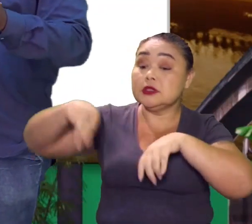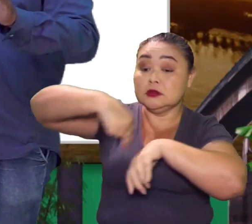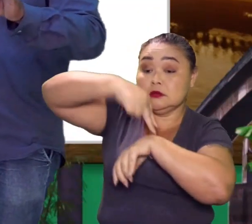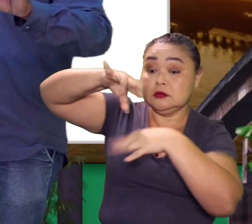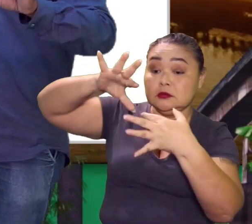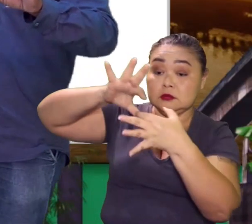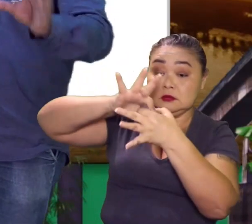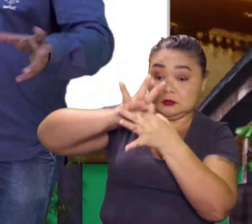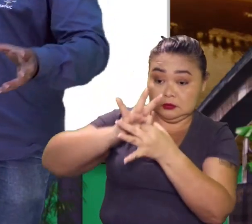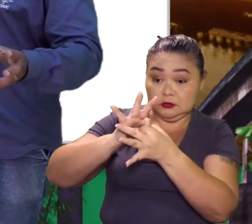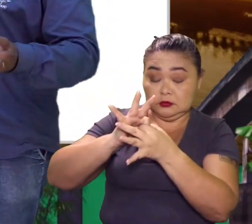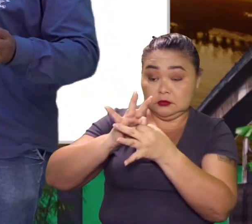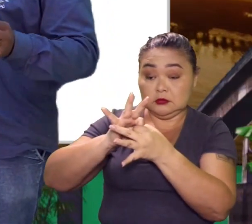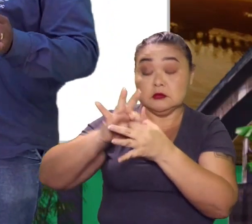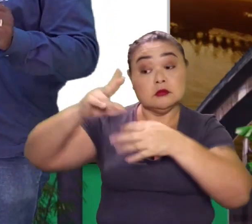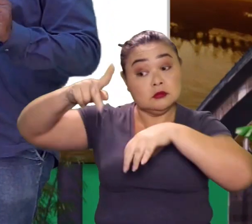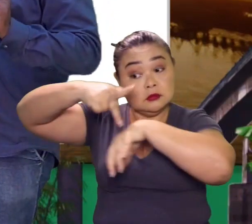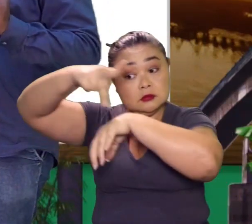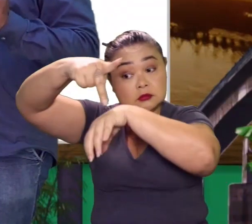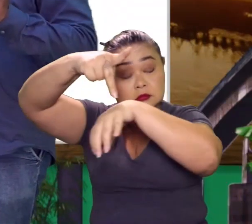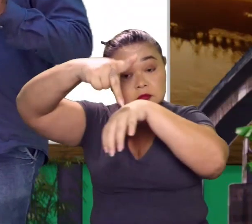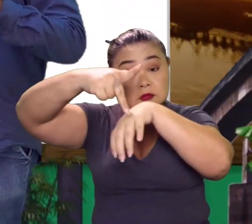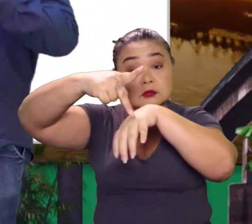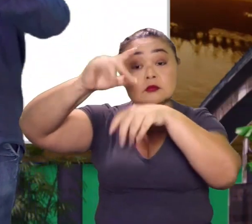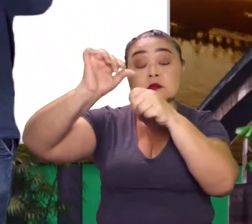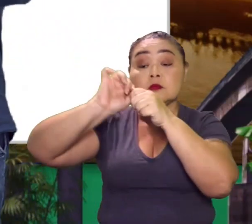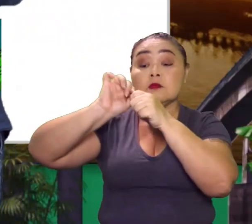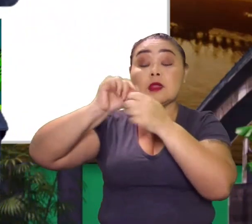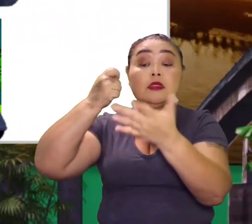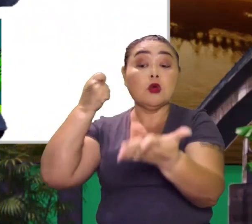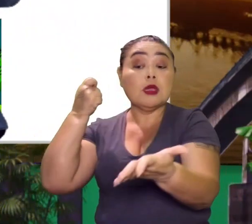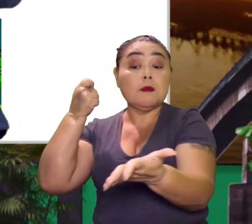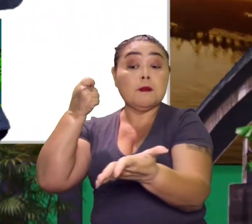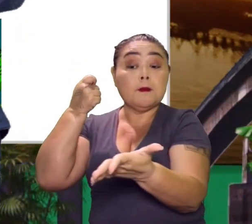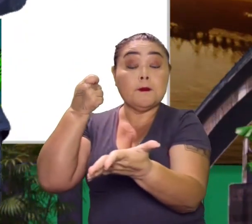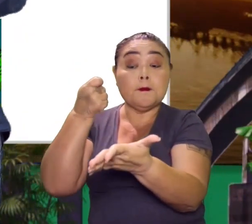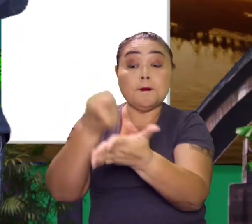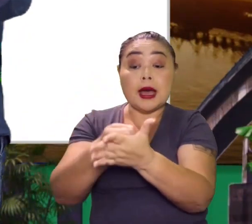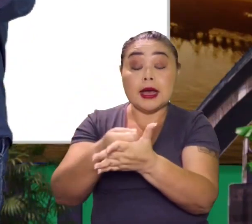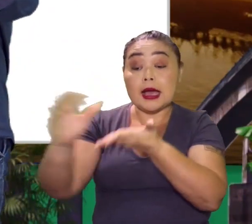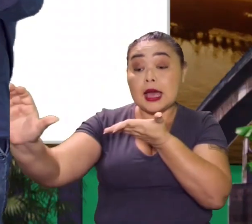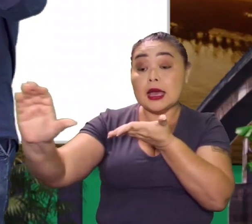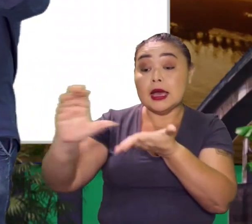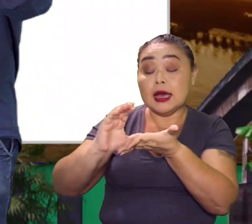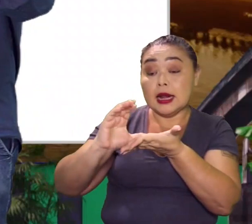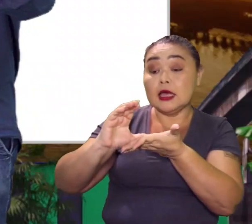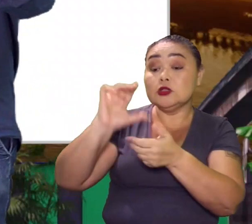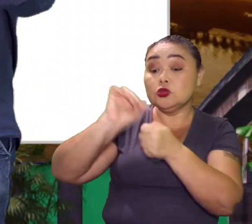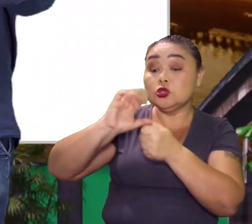e tem empresas que pagam pelo chamado crédito de carbono. Isso, exatamente. Para que